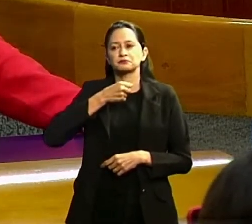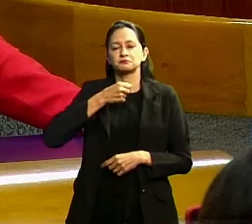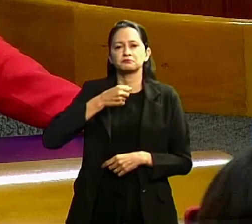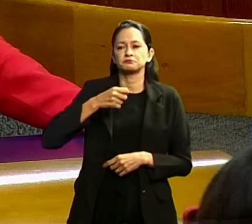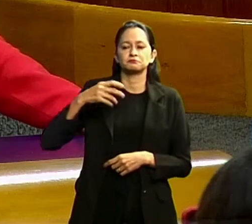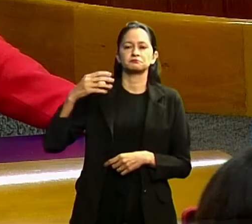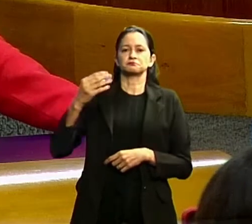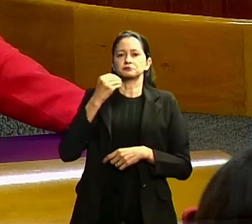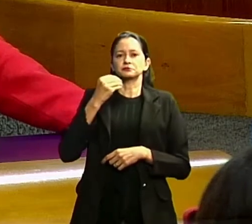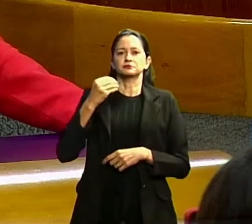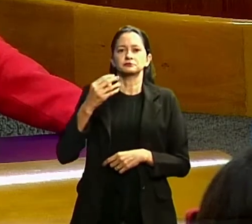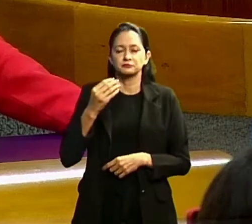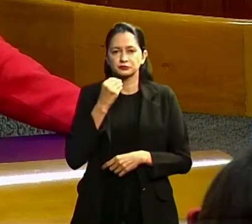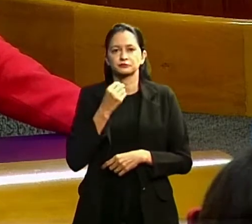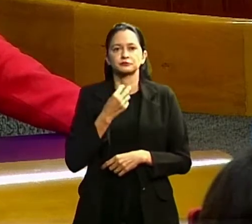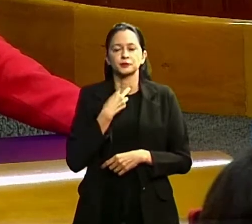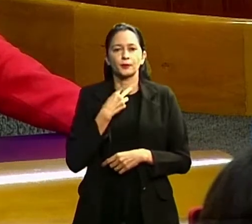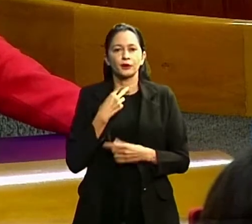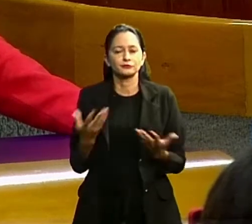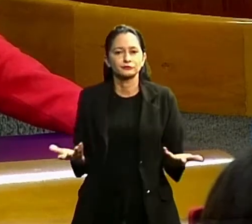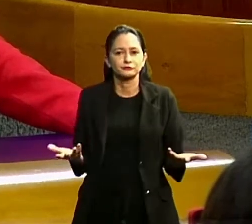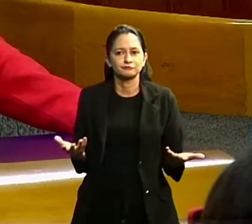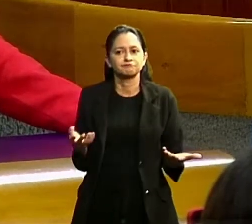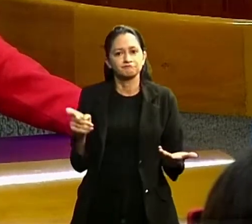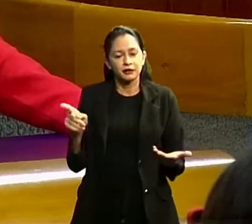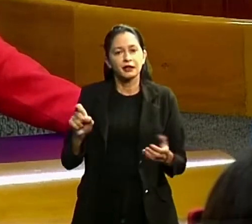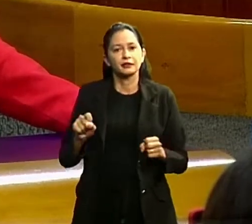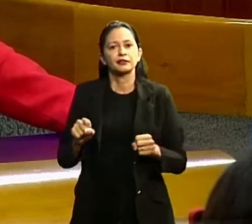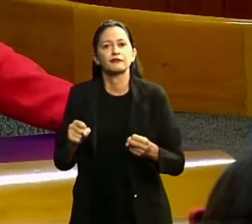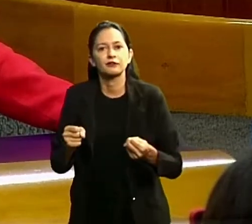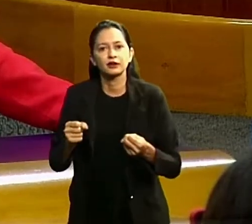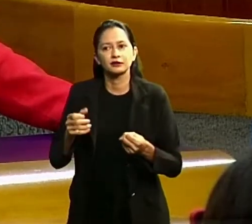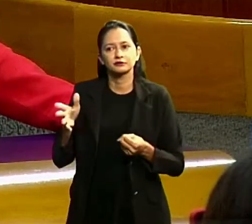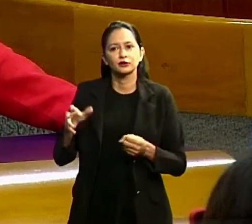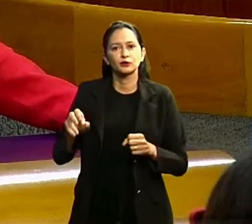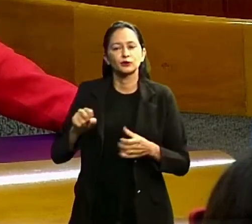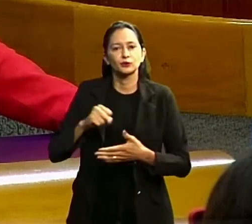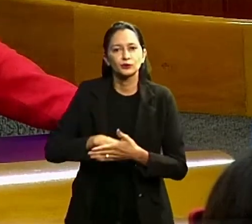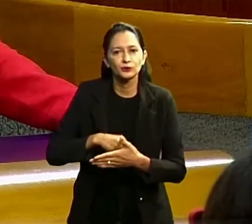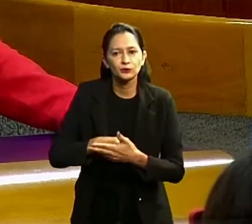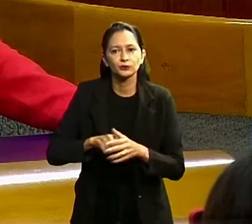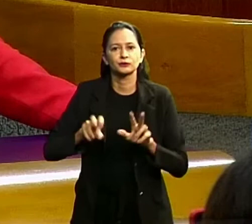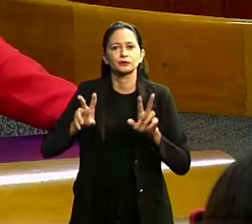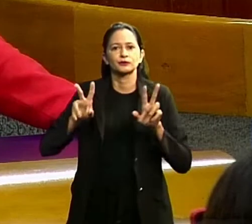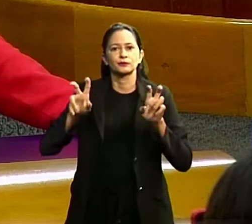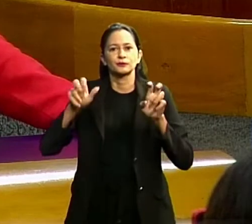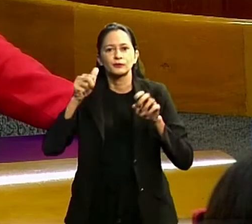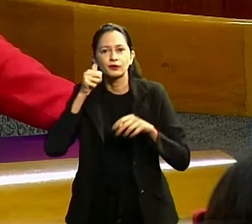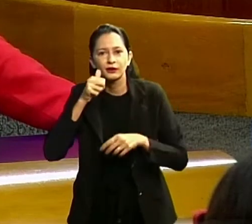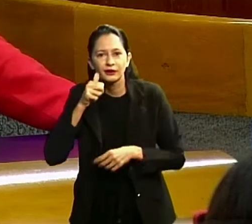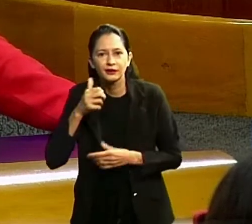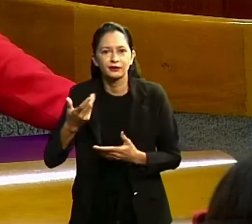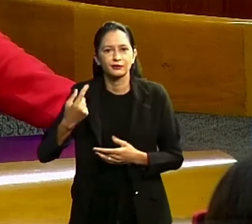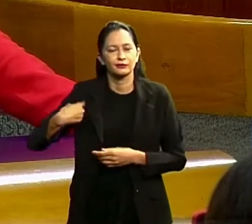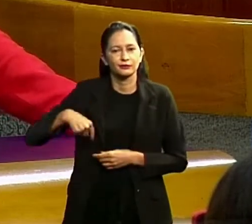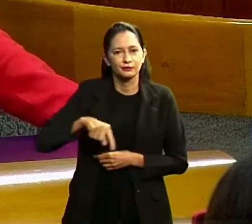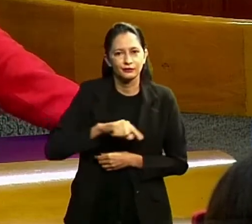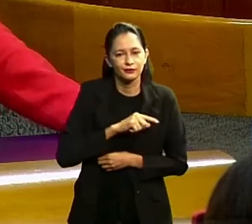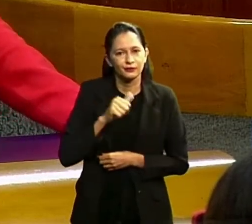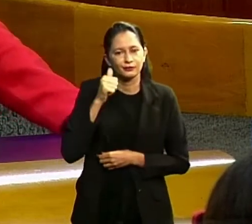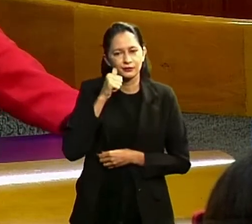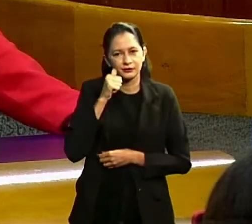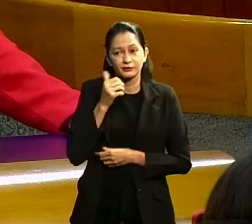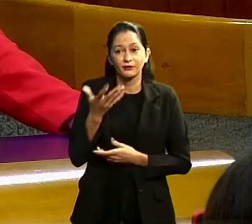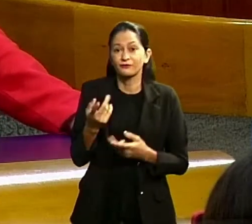defender aquilo que ela acredita, né? Na causa das mulheres, nós mulheres. E essa